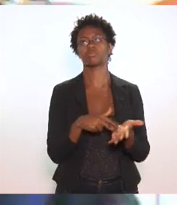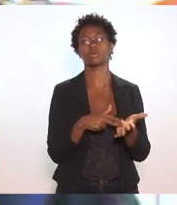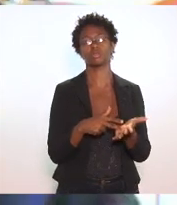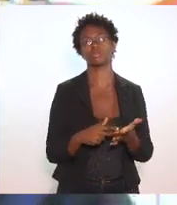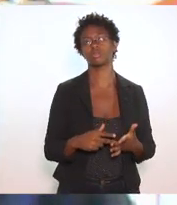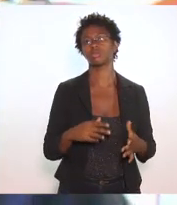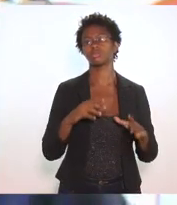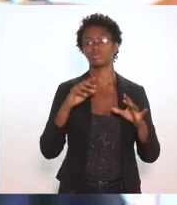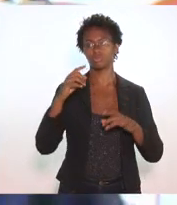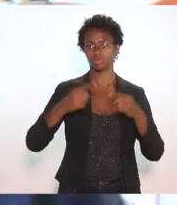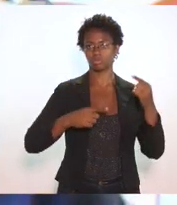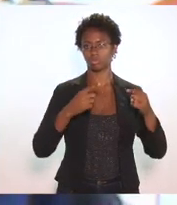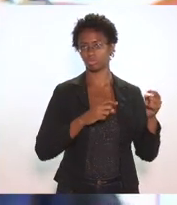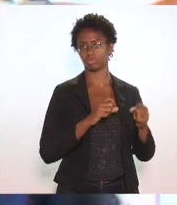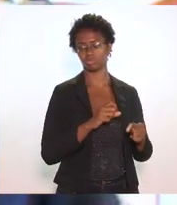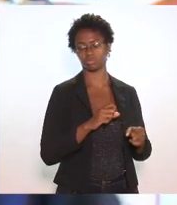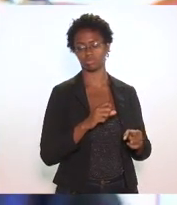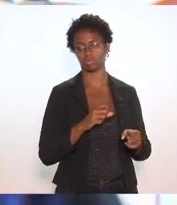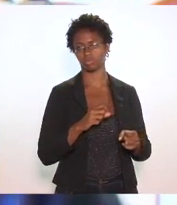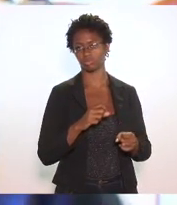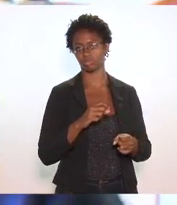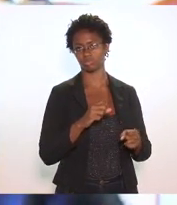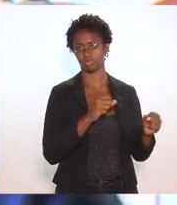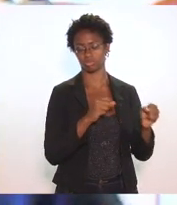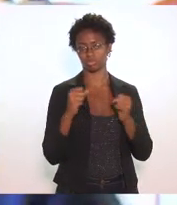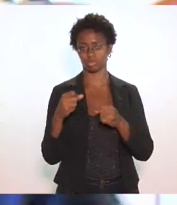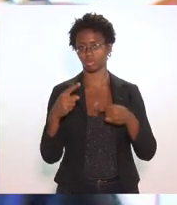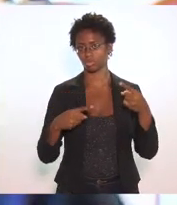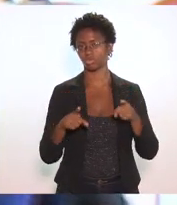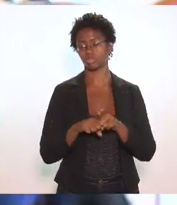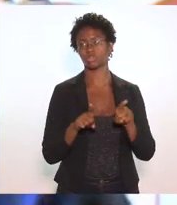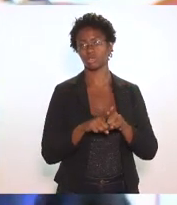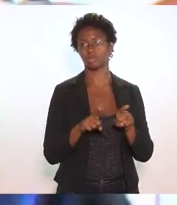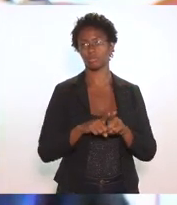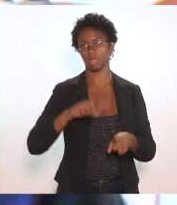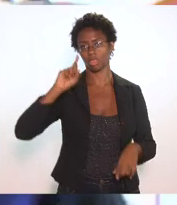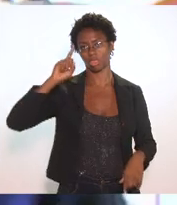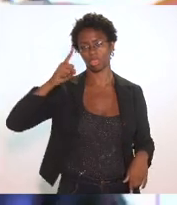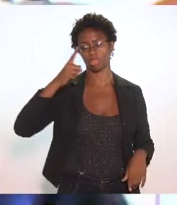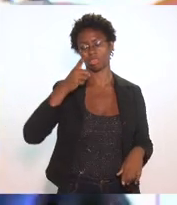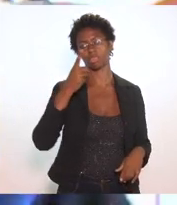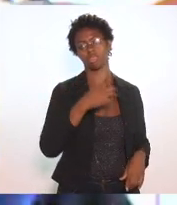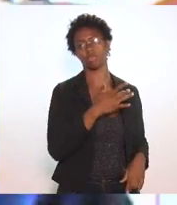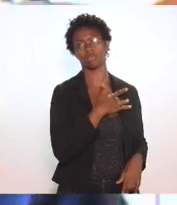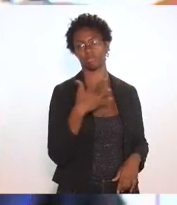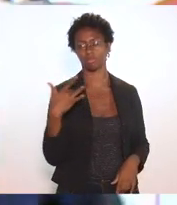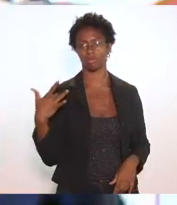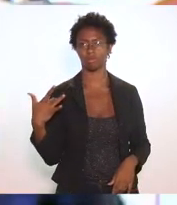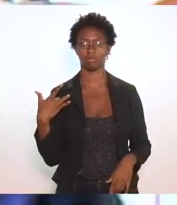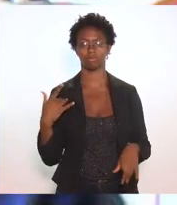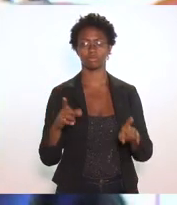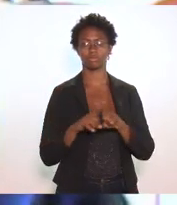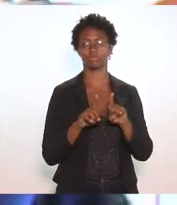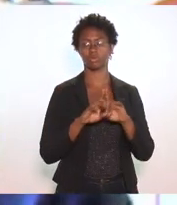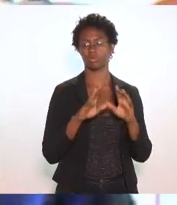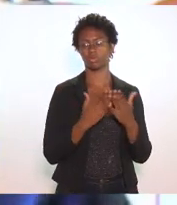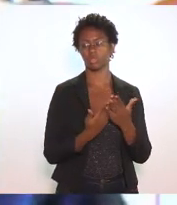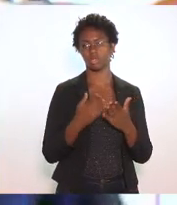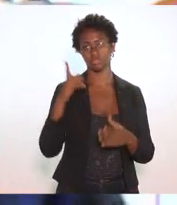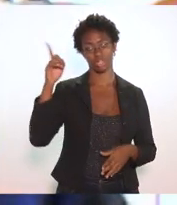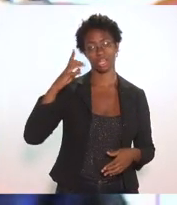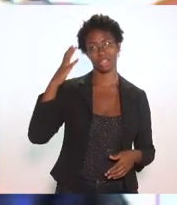sanitárias e autoridades educacionais. Eu mesmo estive visitando, por exemplo, um colégio reconhecido de Niterói, um